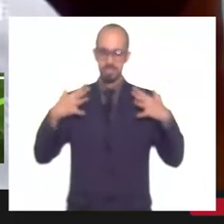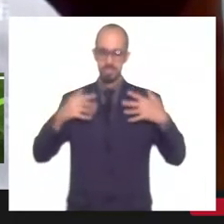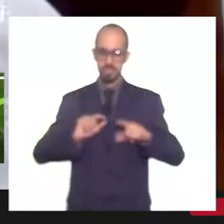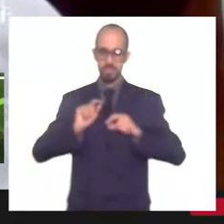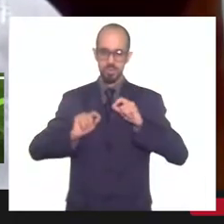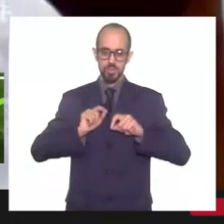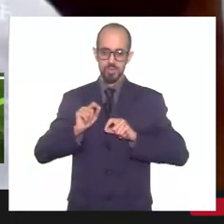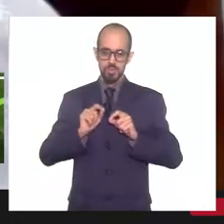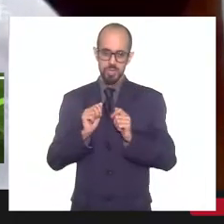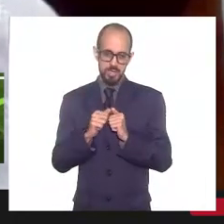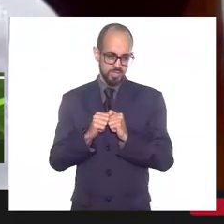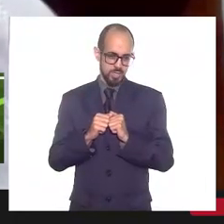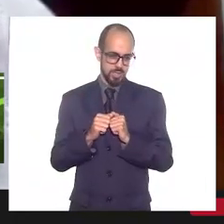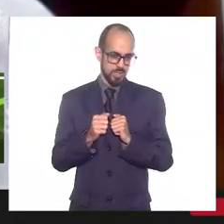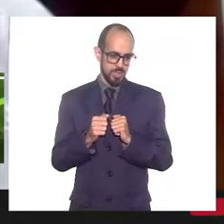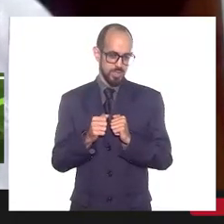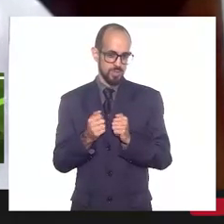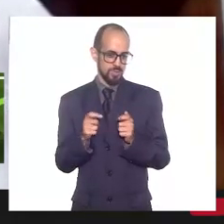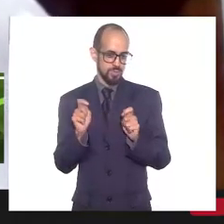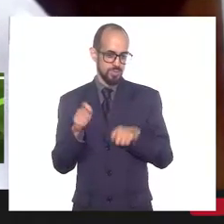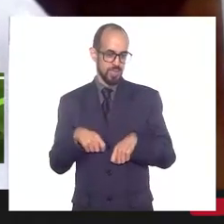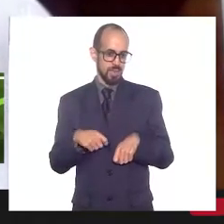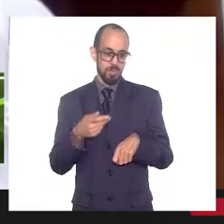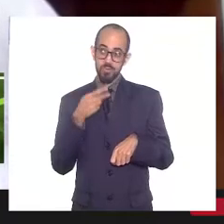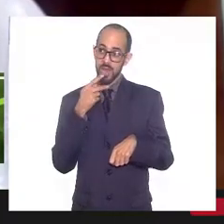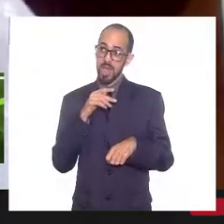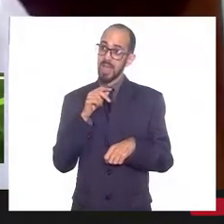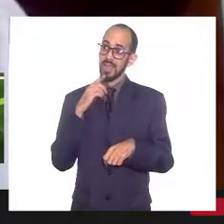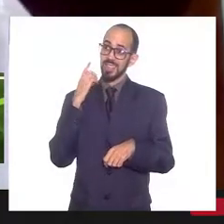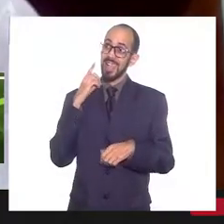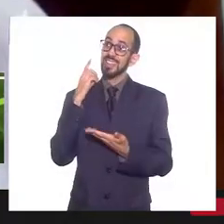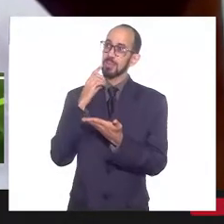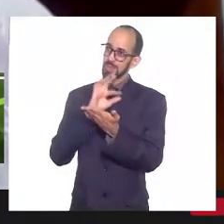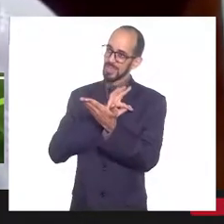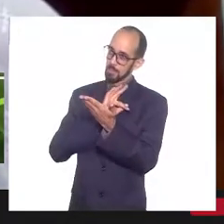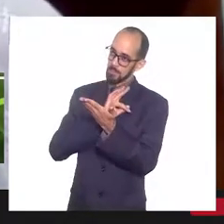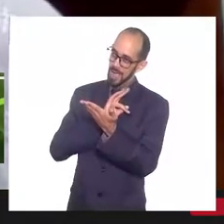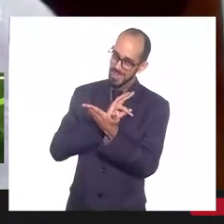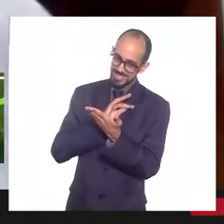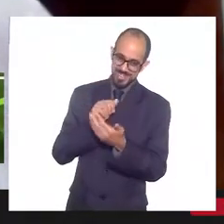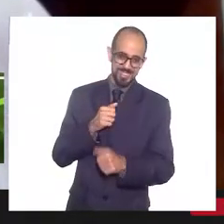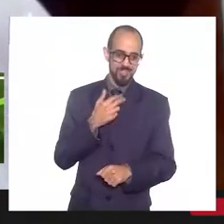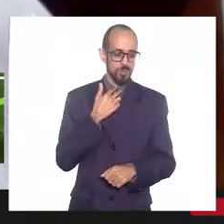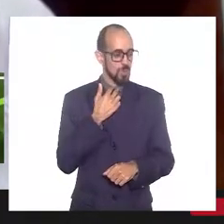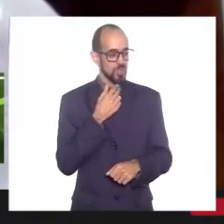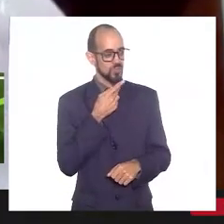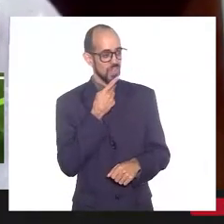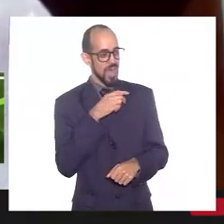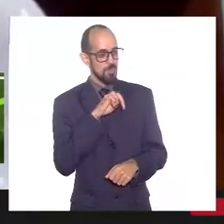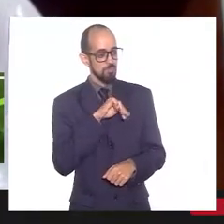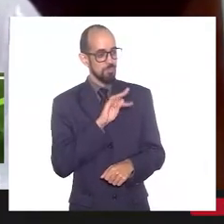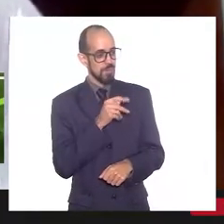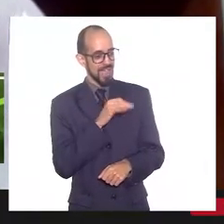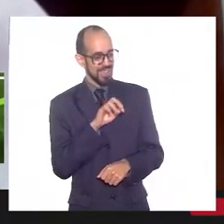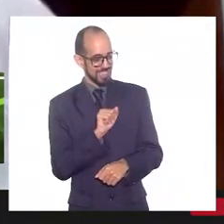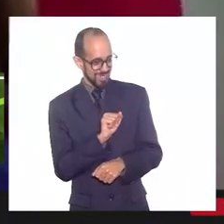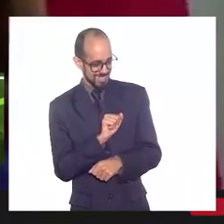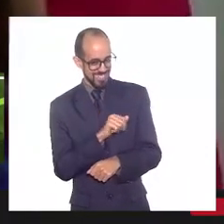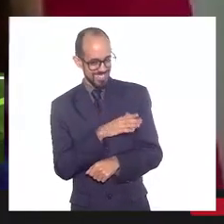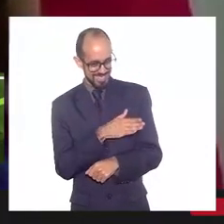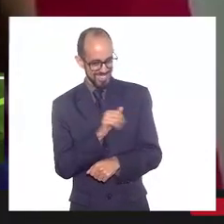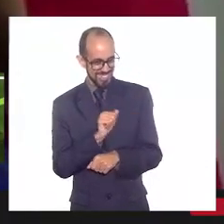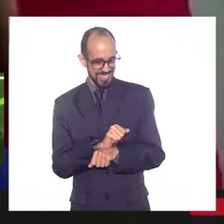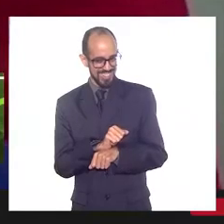eu não posso falar marca eu tenho que falar deputada mais parabenizar